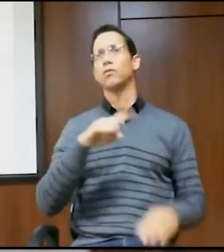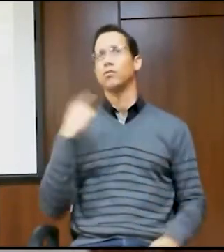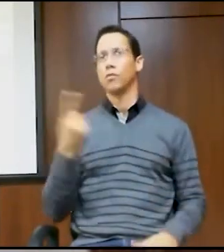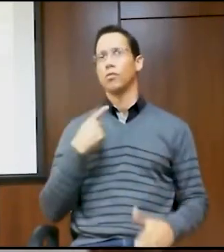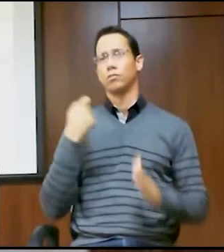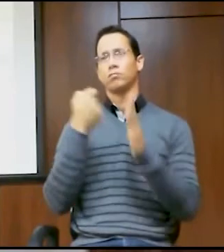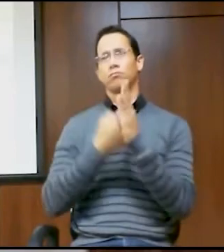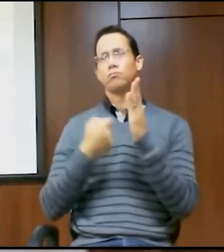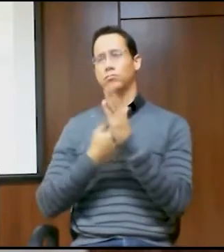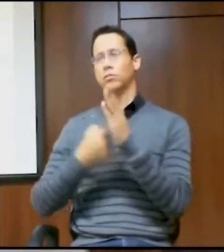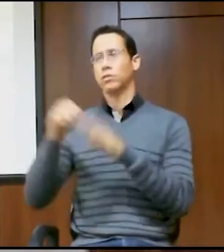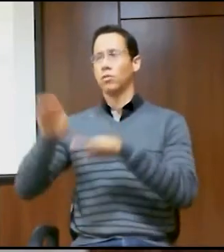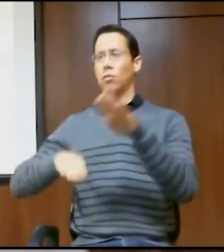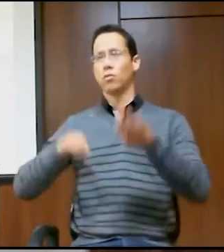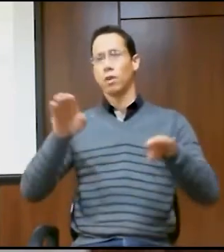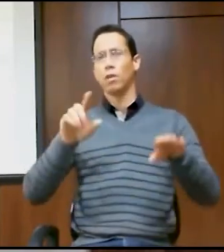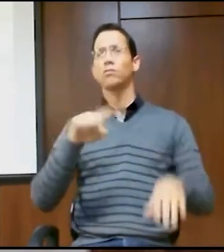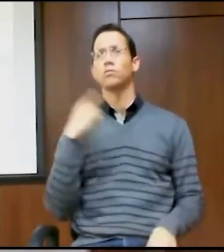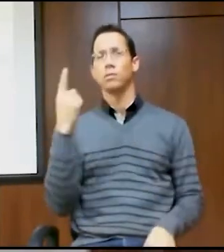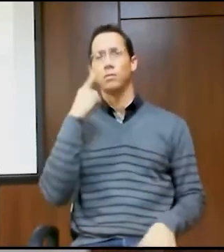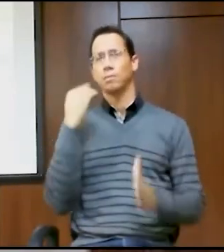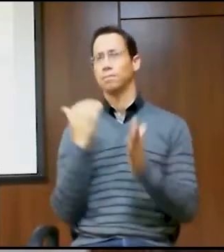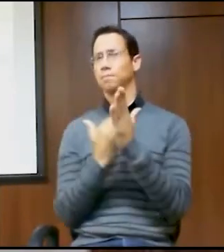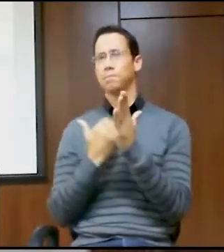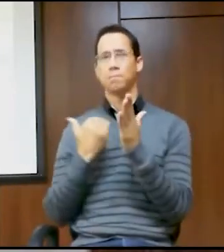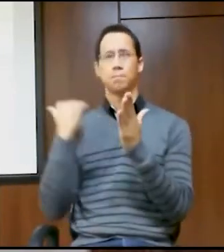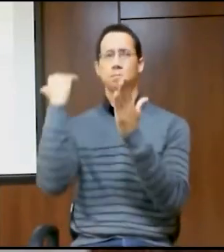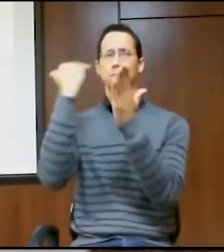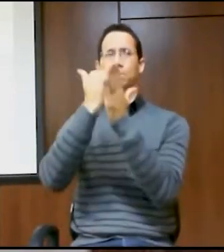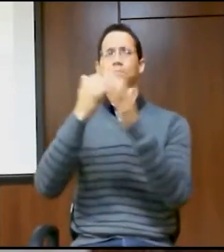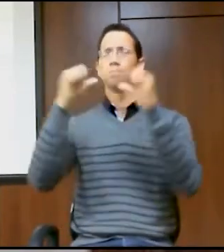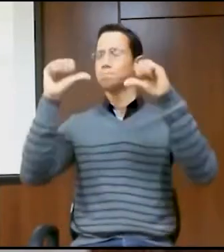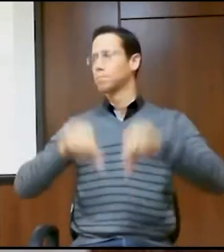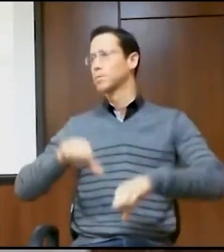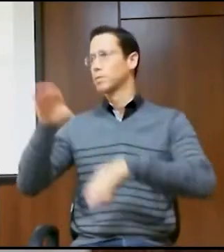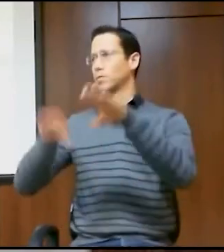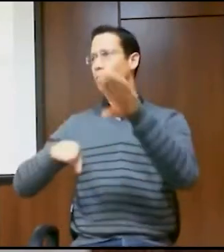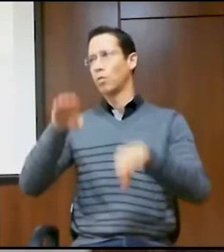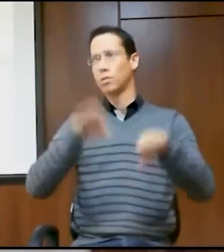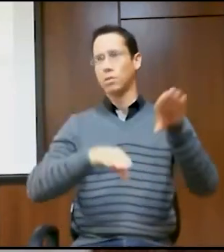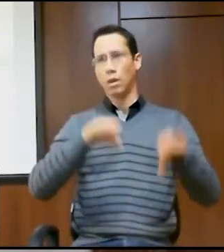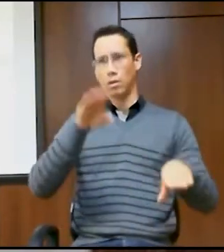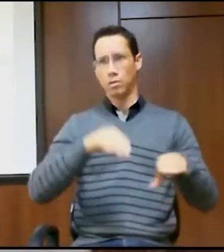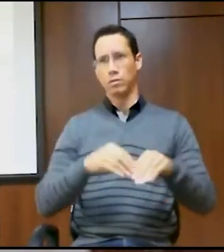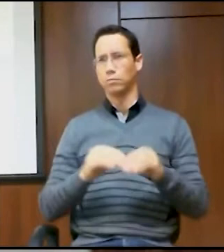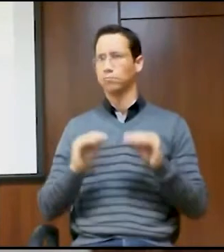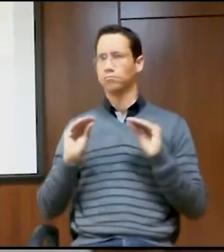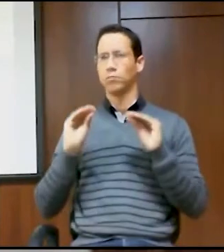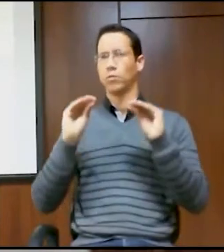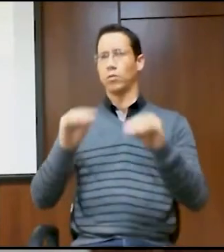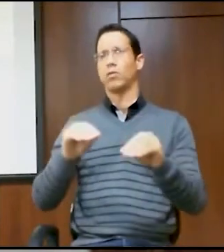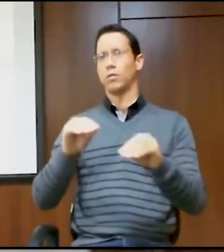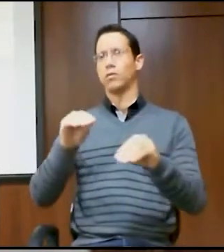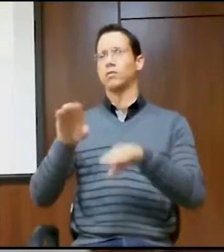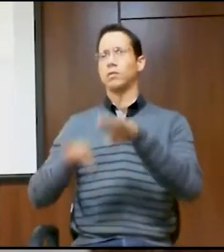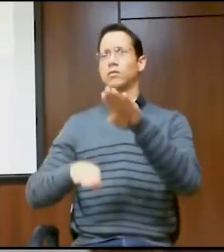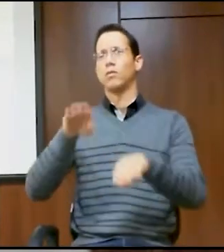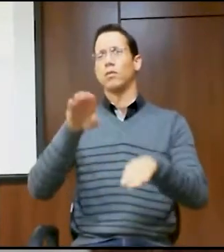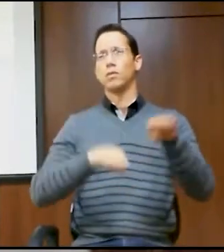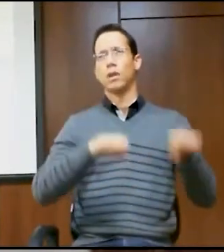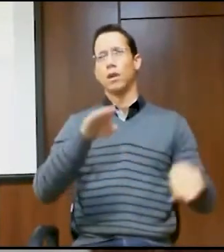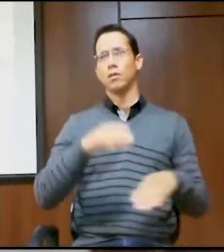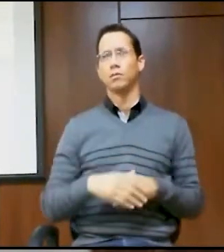enfrentando as desigualdades, nós estamos reforçando as desigualdades, nós estamos implementando desigualdades. E eles mostram isso em todas